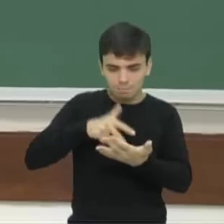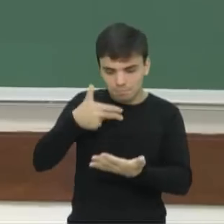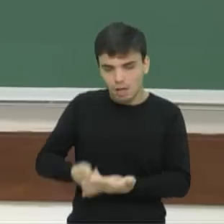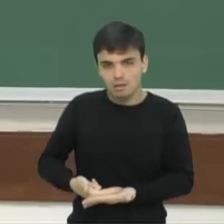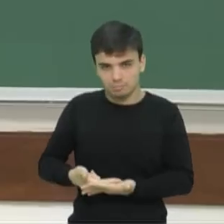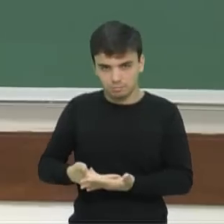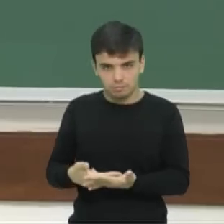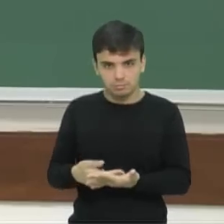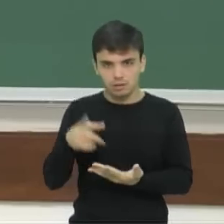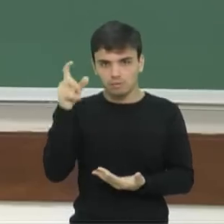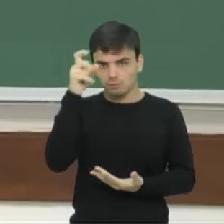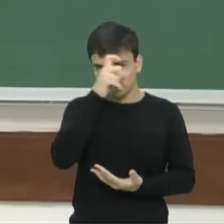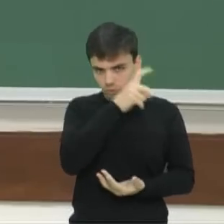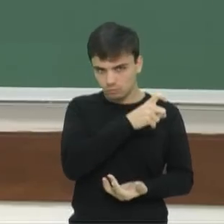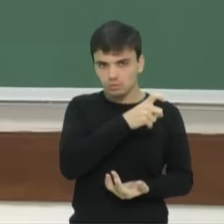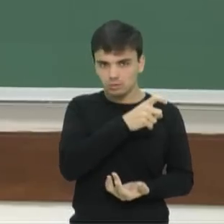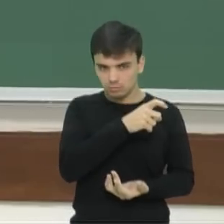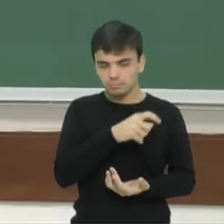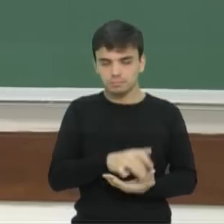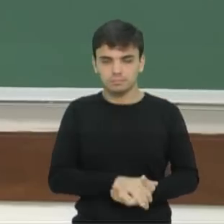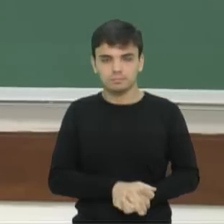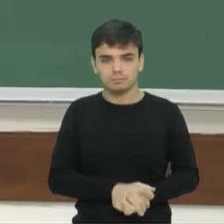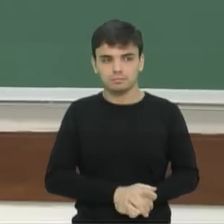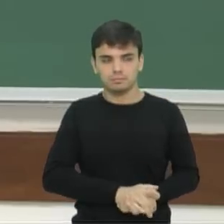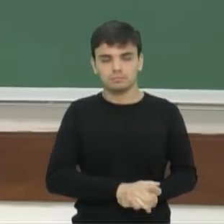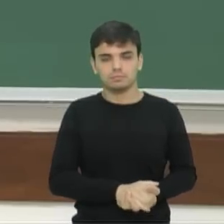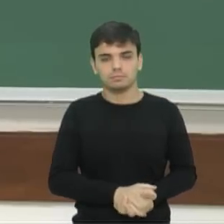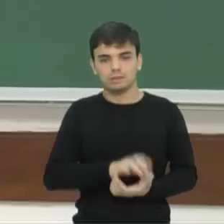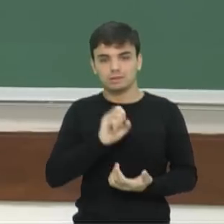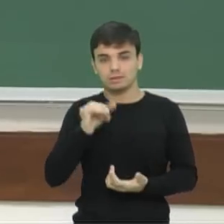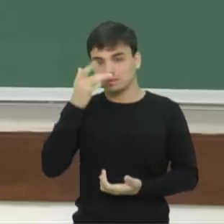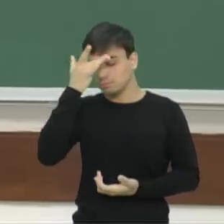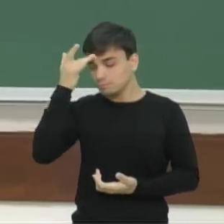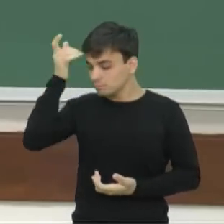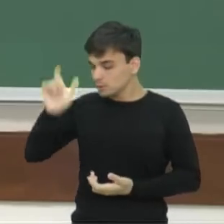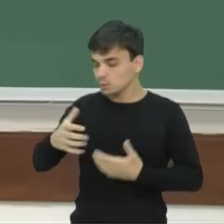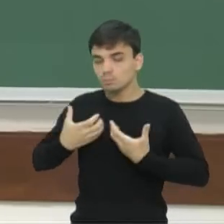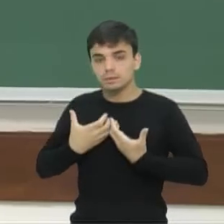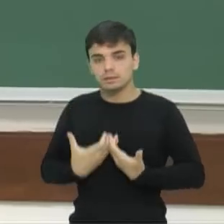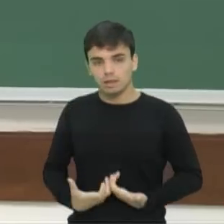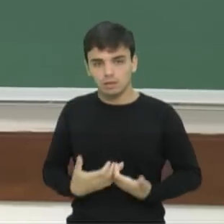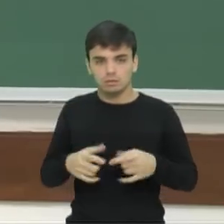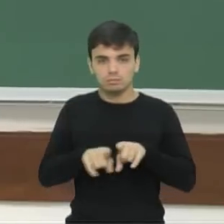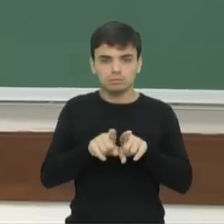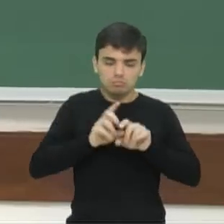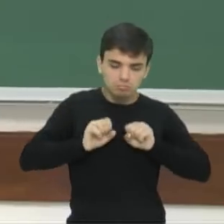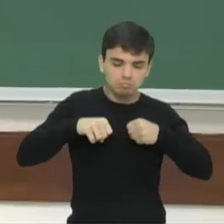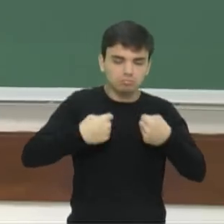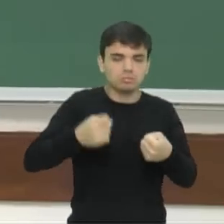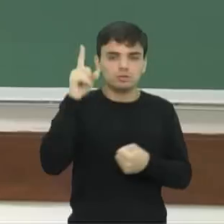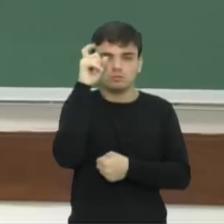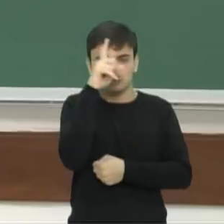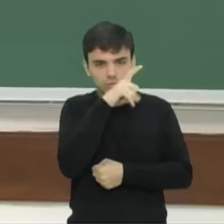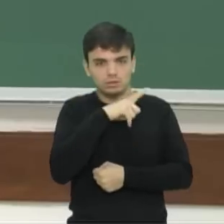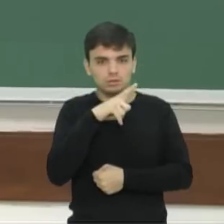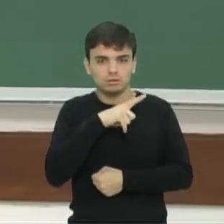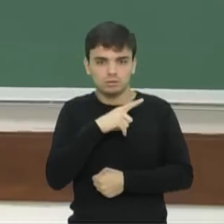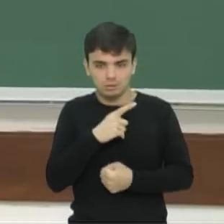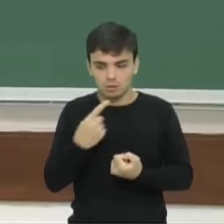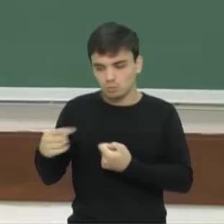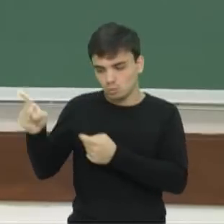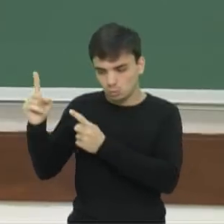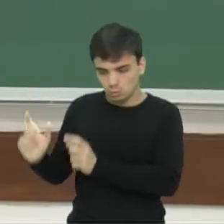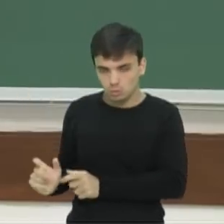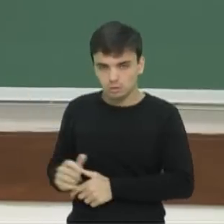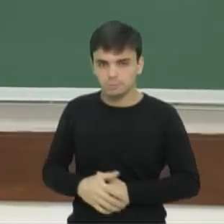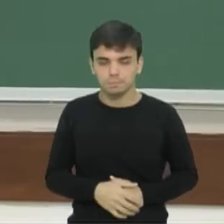então dificulta ainda mais o adversário. Então quanto mais pesado, mais forte for o atleta, mais dificuldade vai levar o adversário, né?